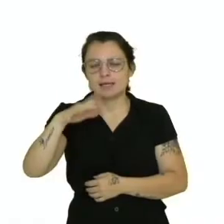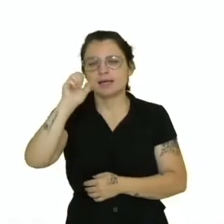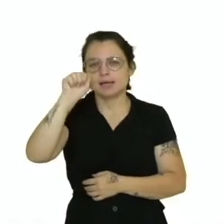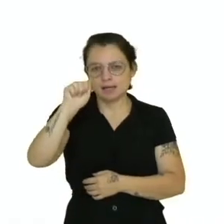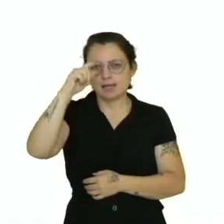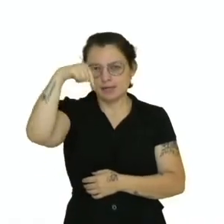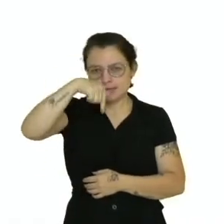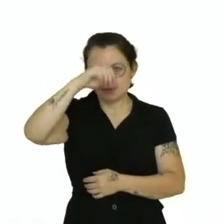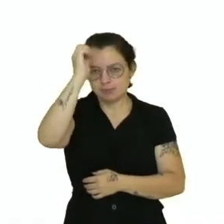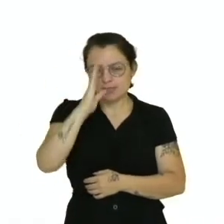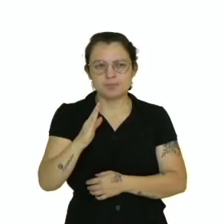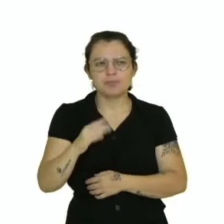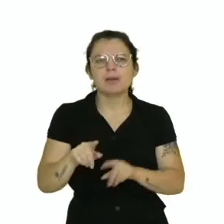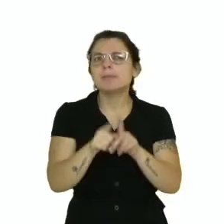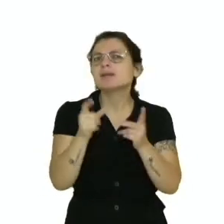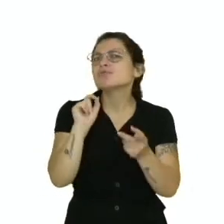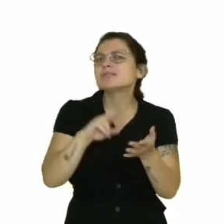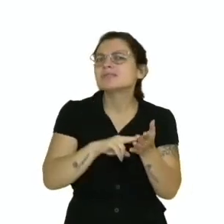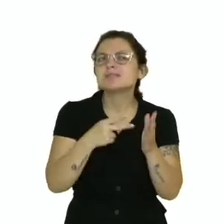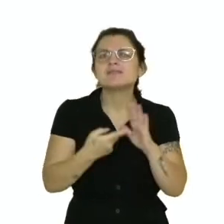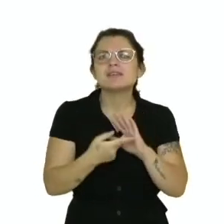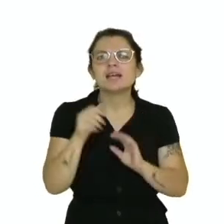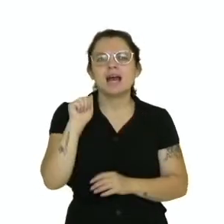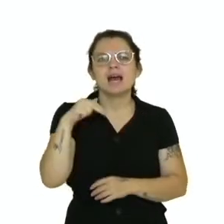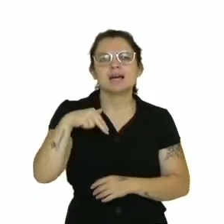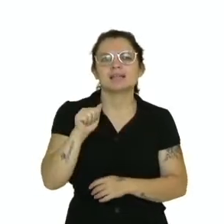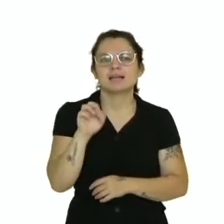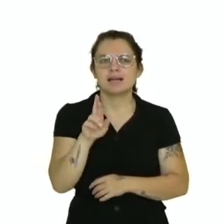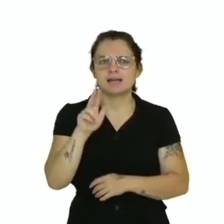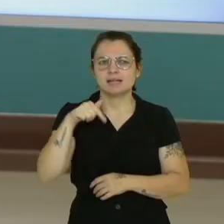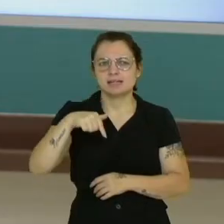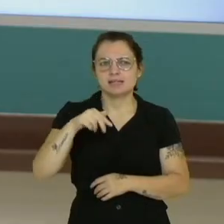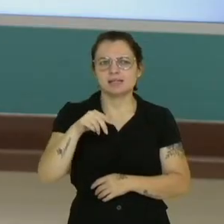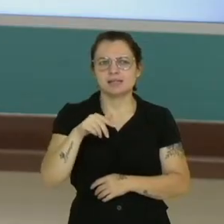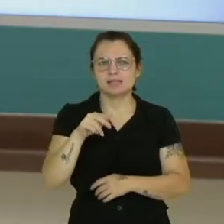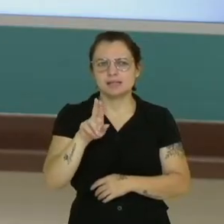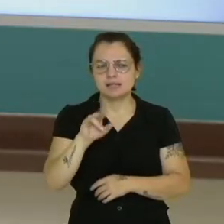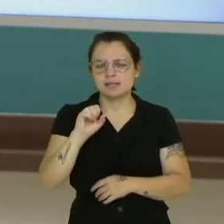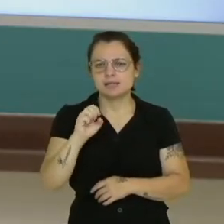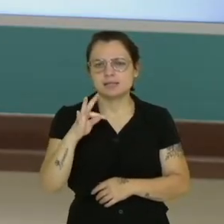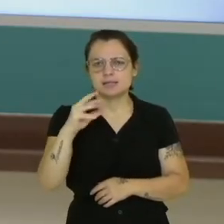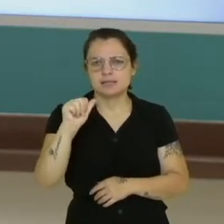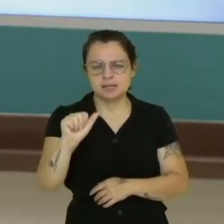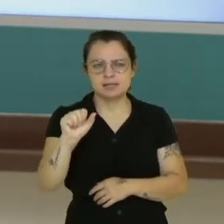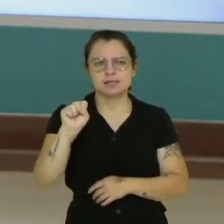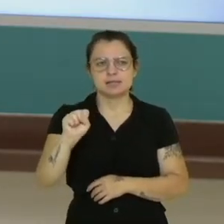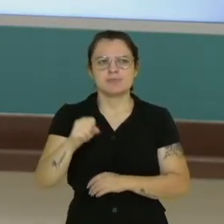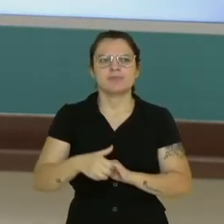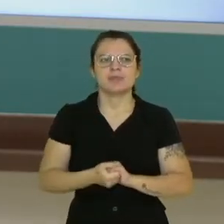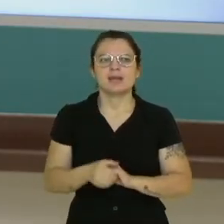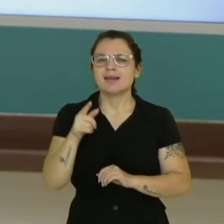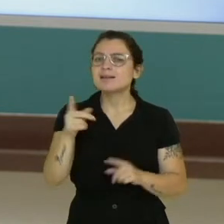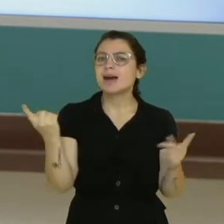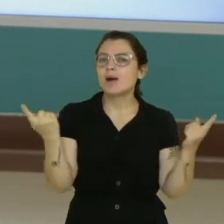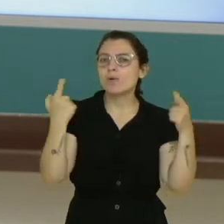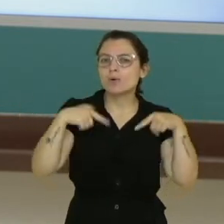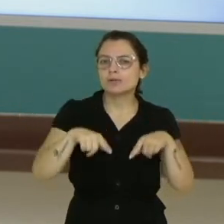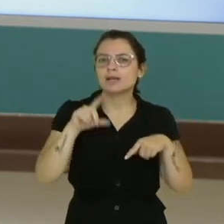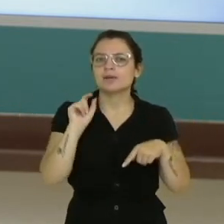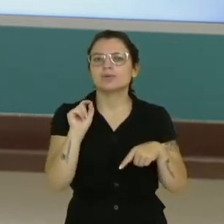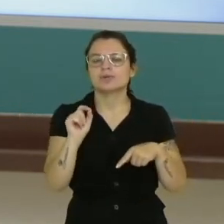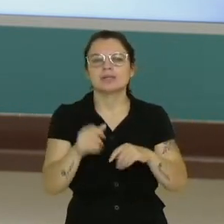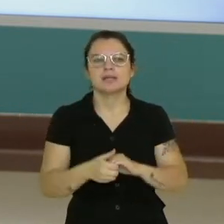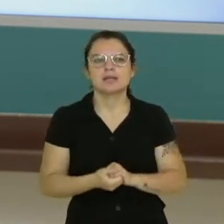que eram os anarquistas, então? Pois bem, as ideias anarquistas são diferentes. Eles eram contrários à existência do